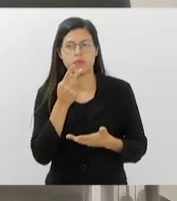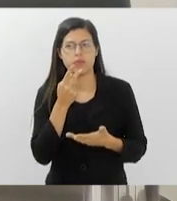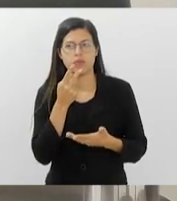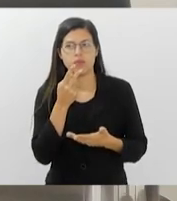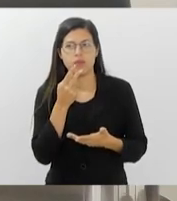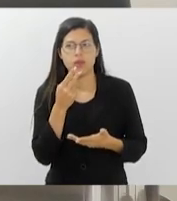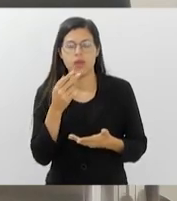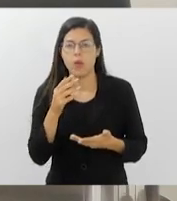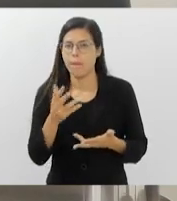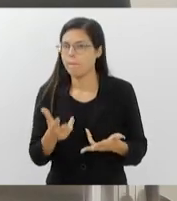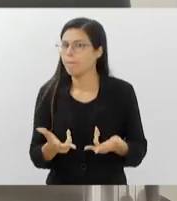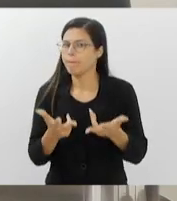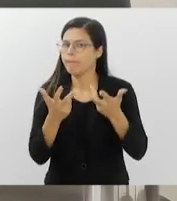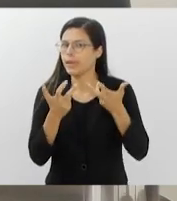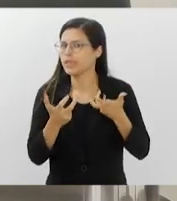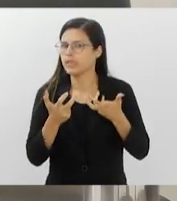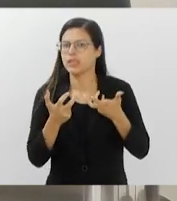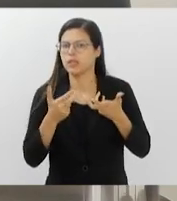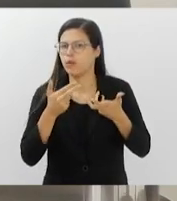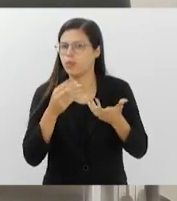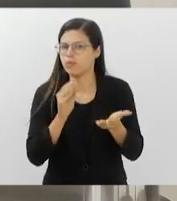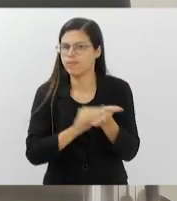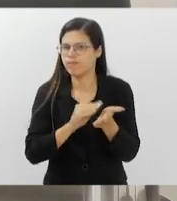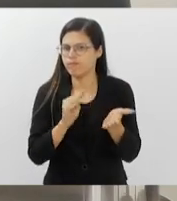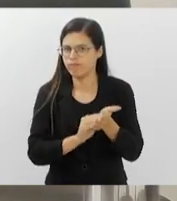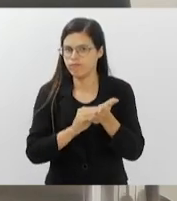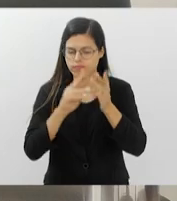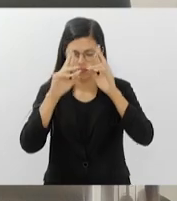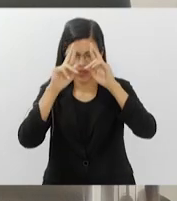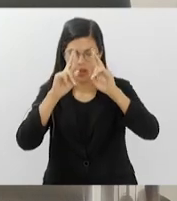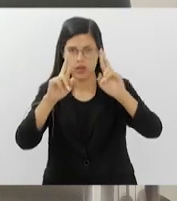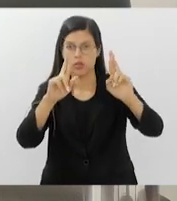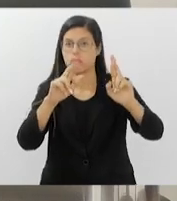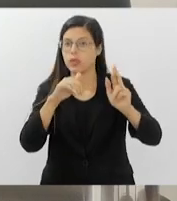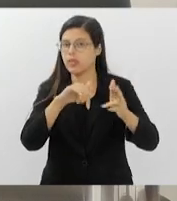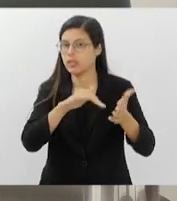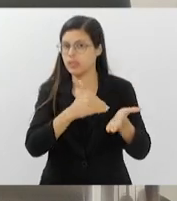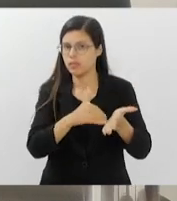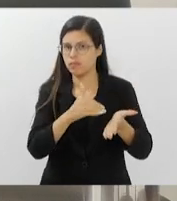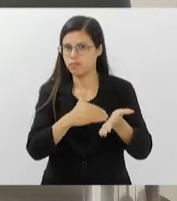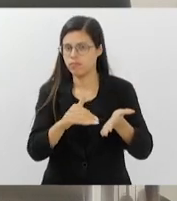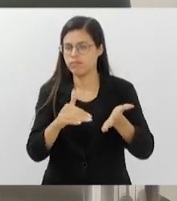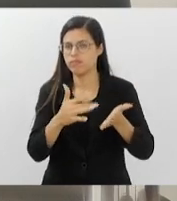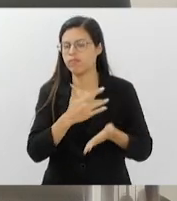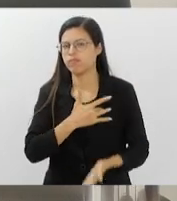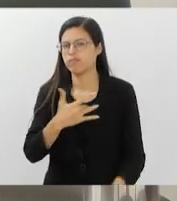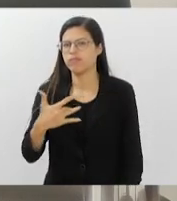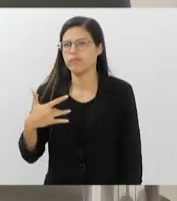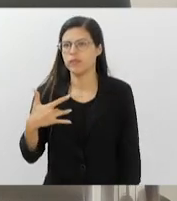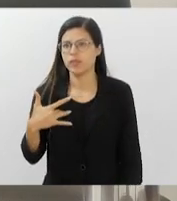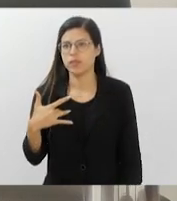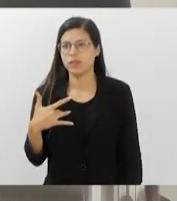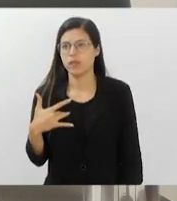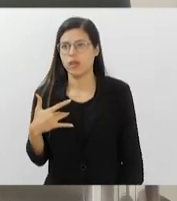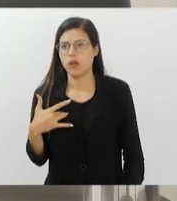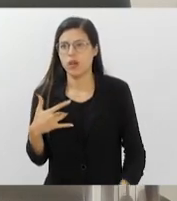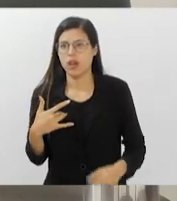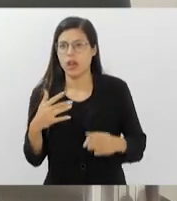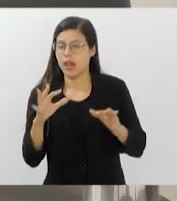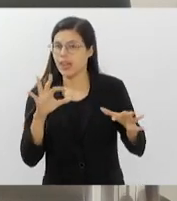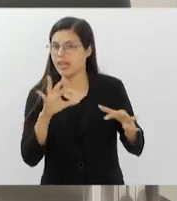já entendo como desrespeitosa da secretária de saúde com a questão da